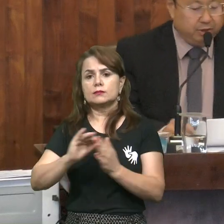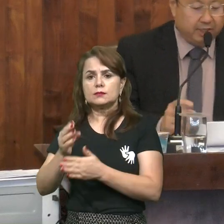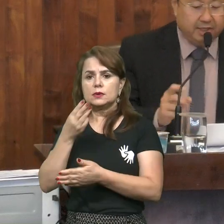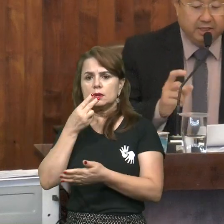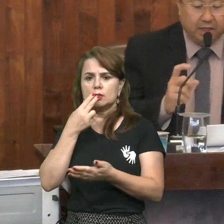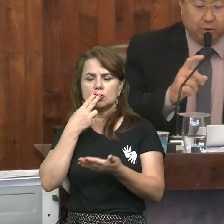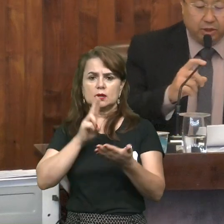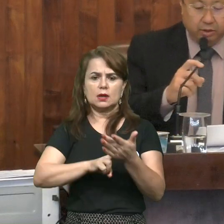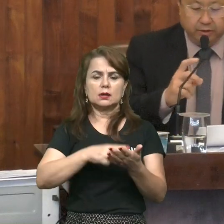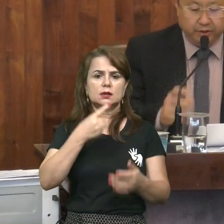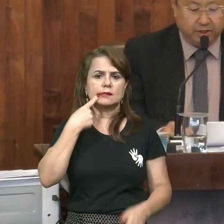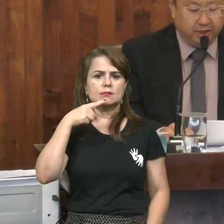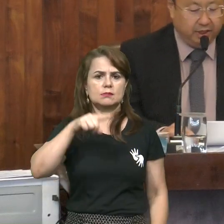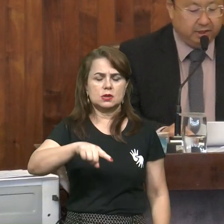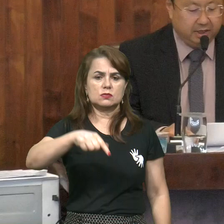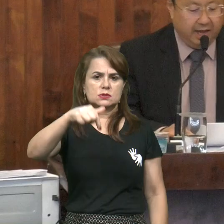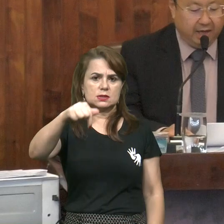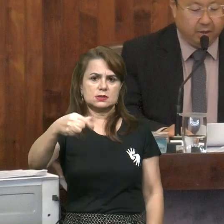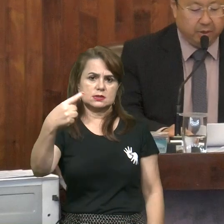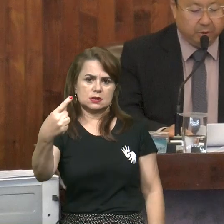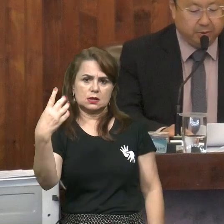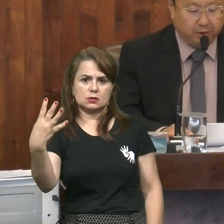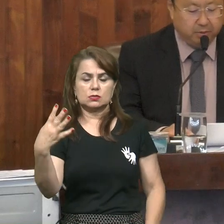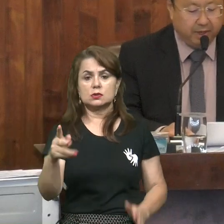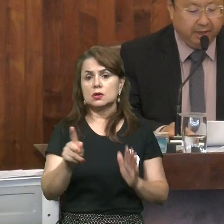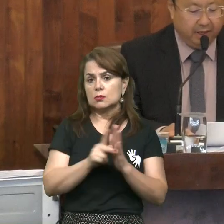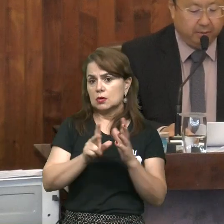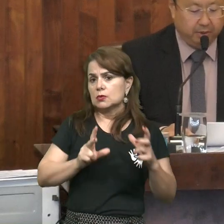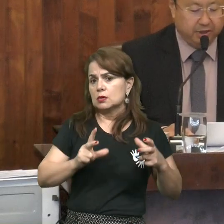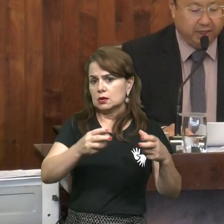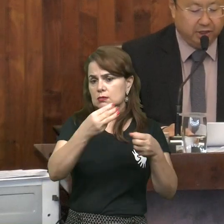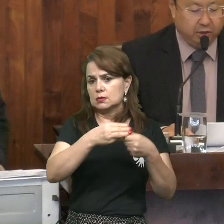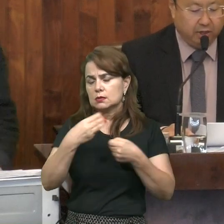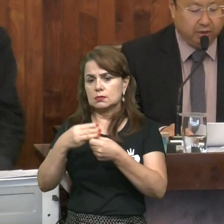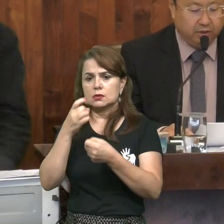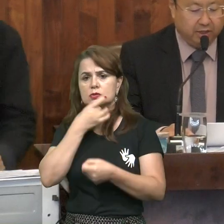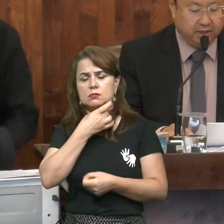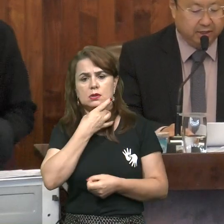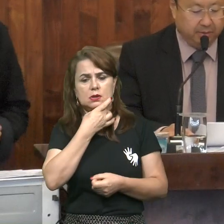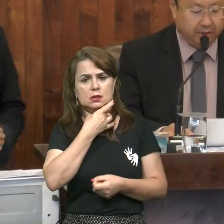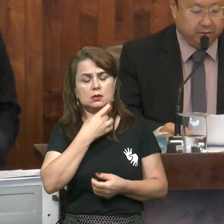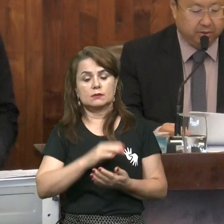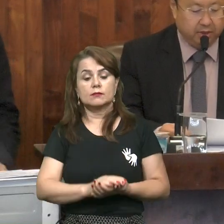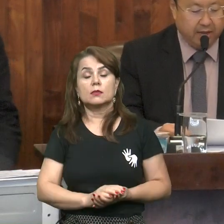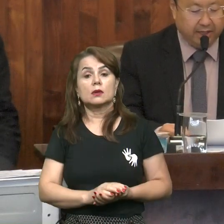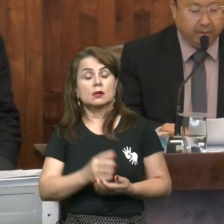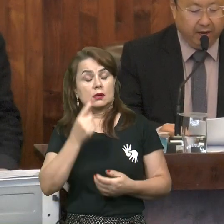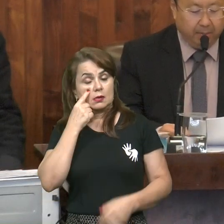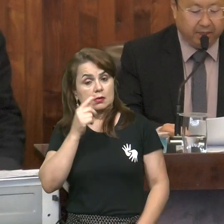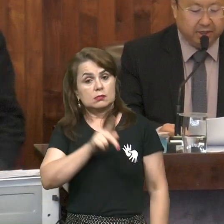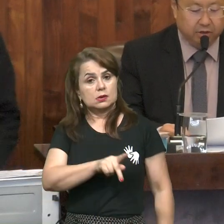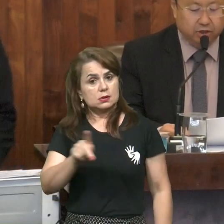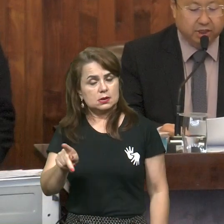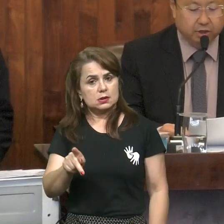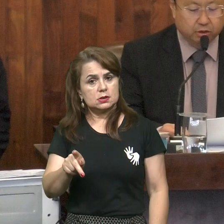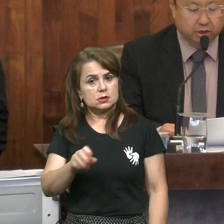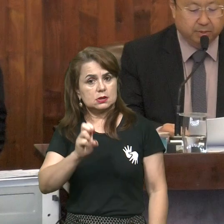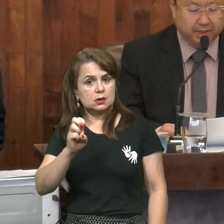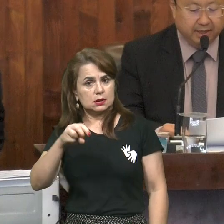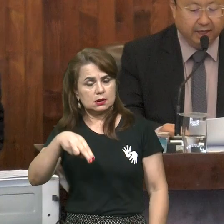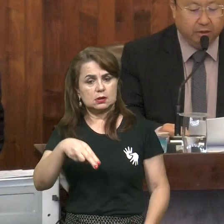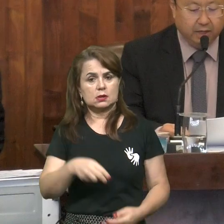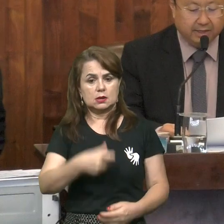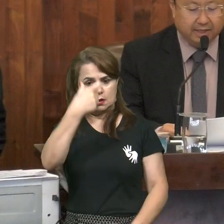Correspondência 1714-2023, à Câmara Municipal de Marília, presidente Eduardo Duarte Nascimento. Ademar Aparecido de